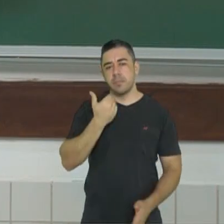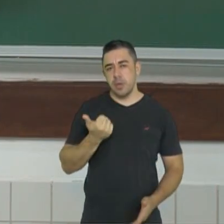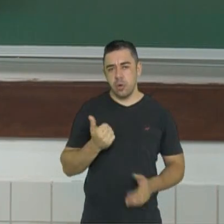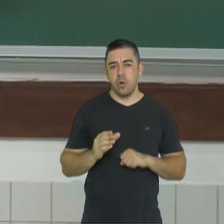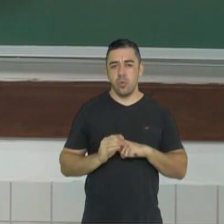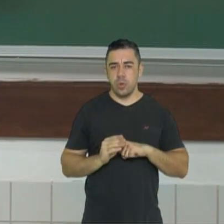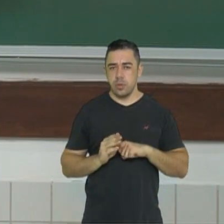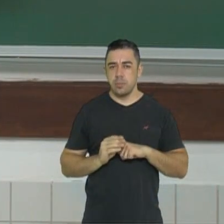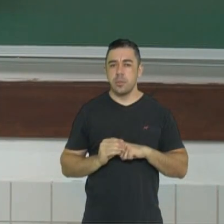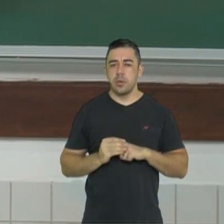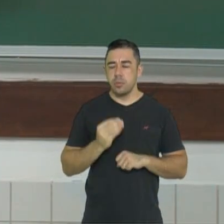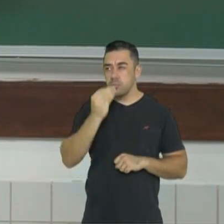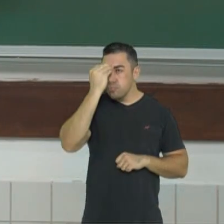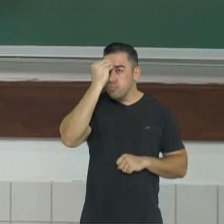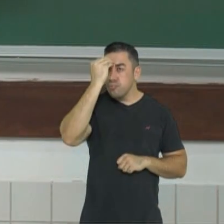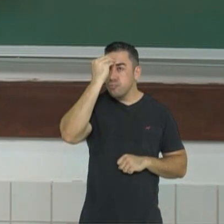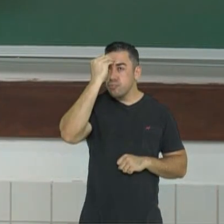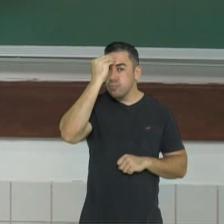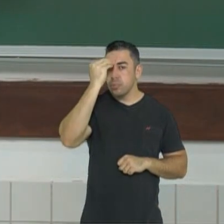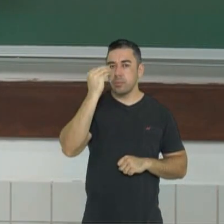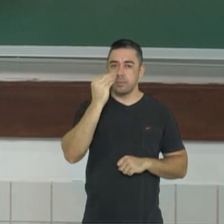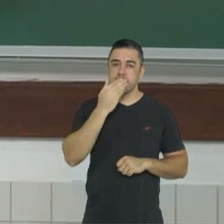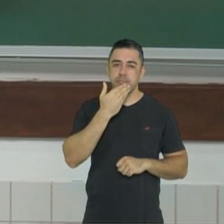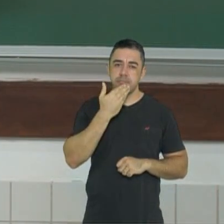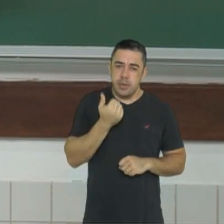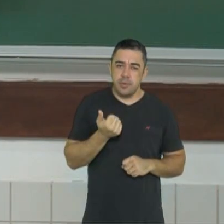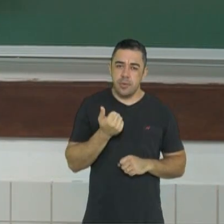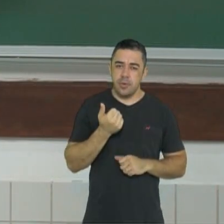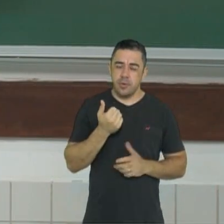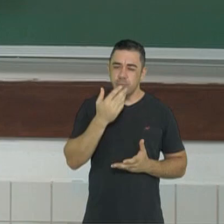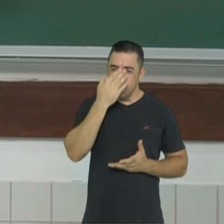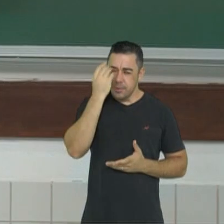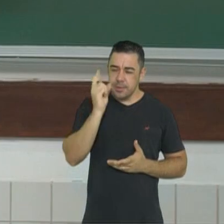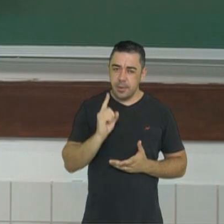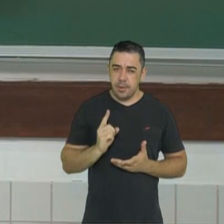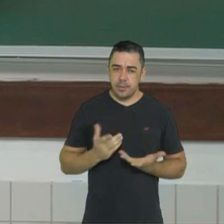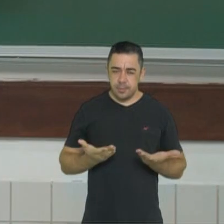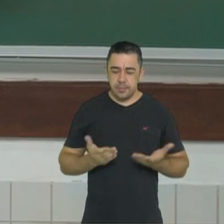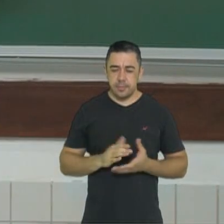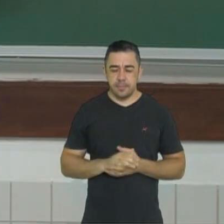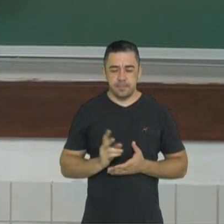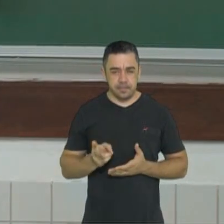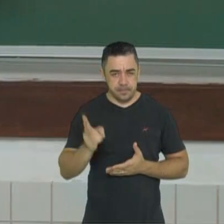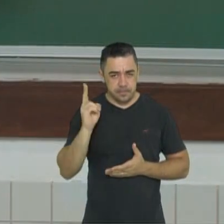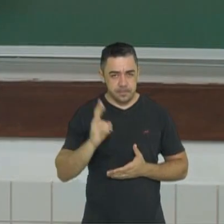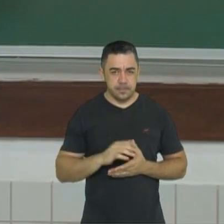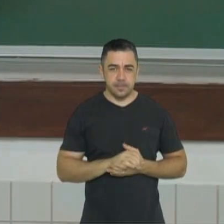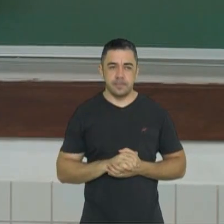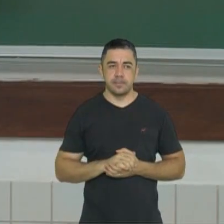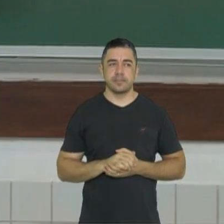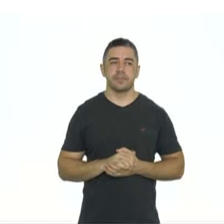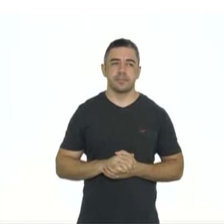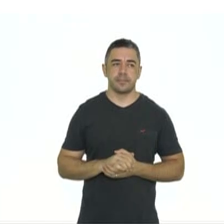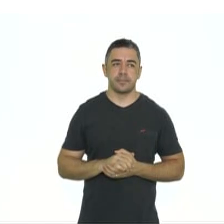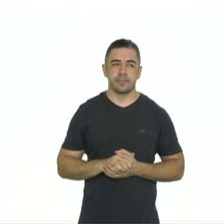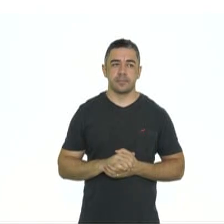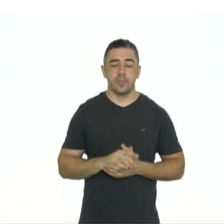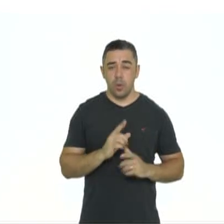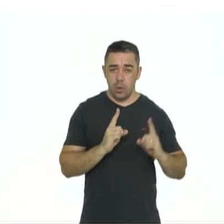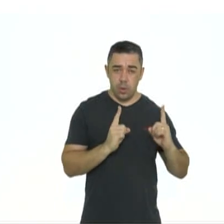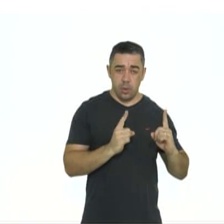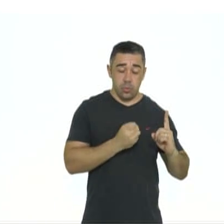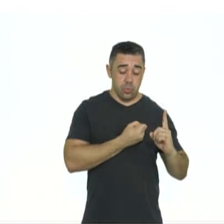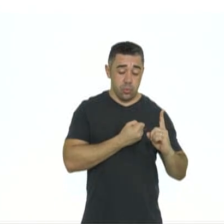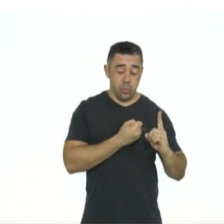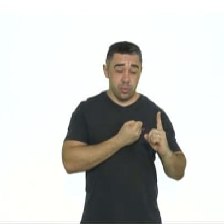conhecimento a gente vai fixando ele fica mais difícil esquecer tá bom vamos continuar manda o valor